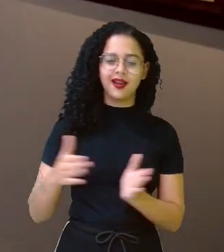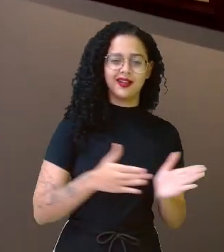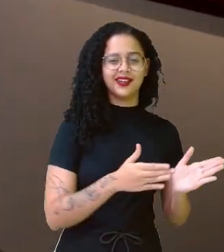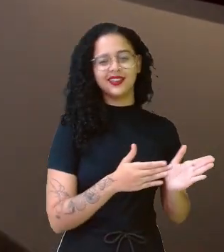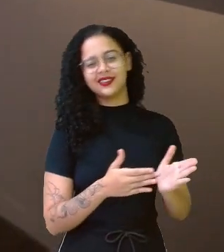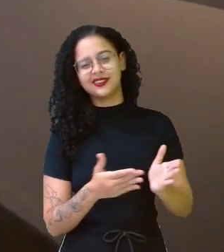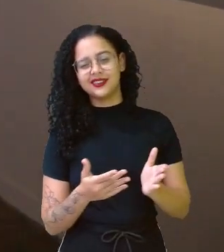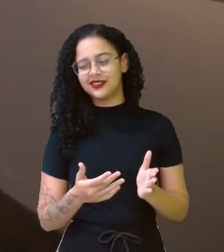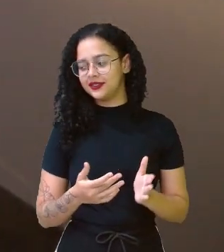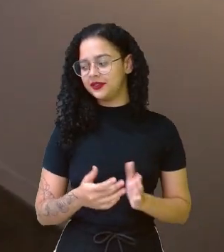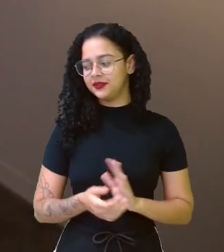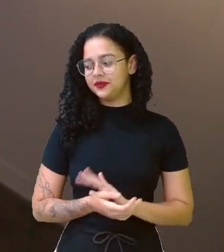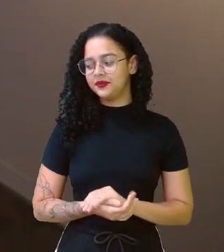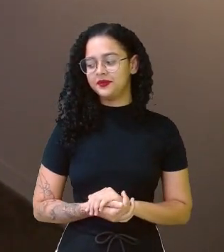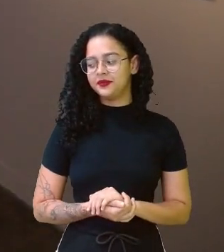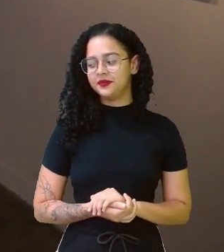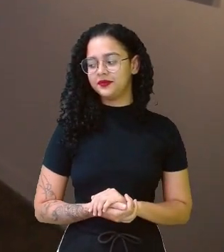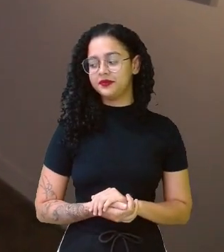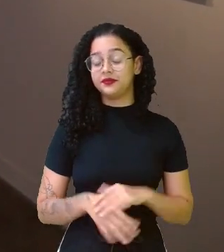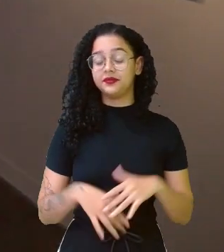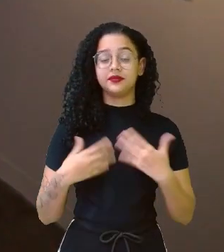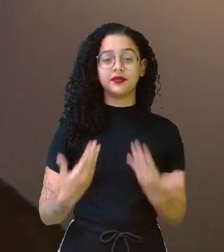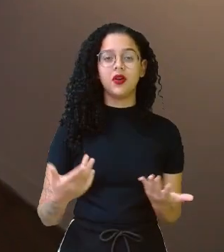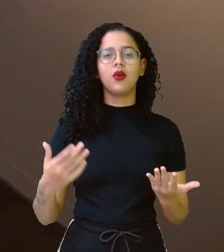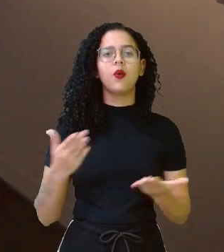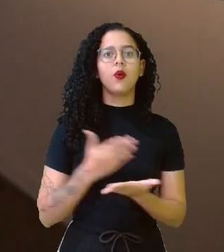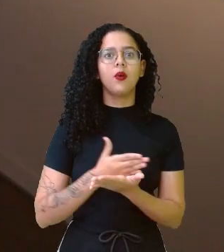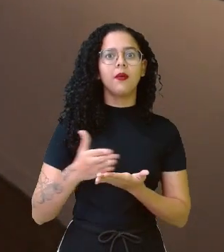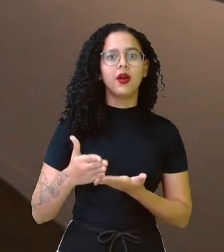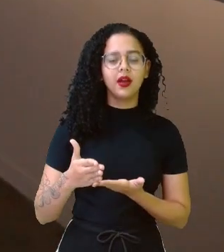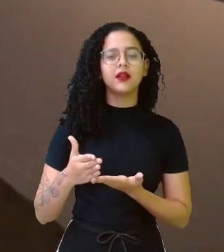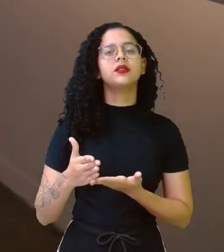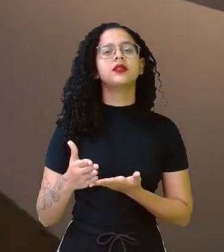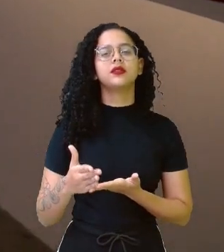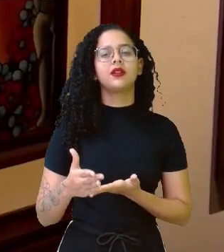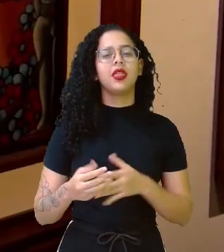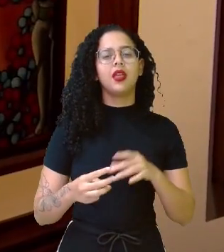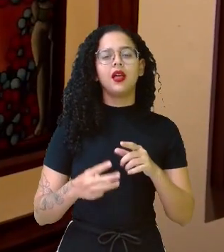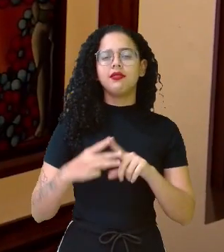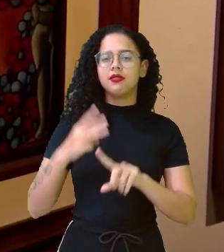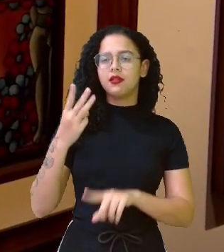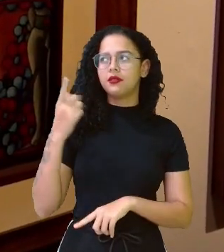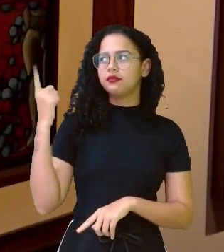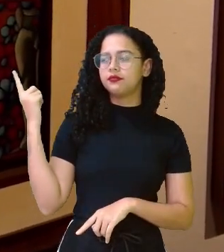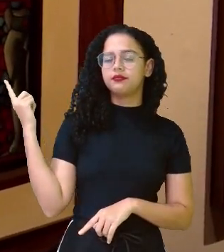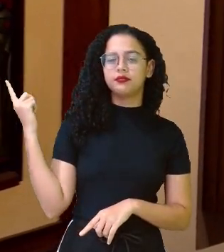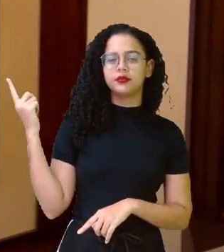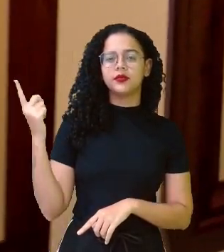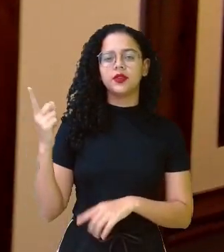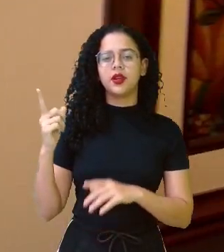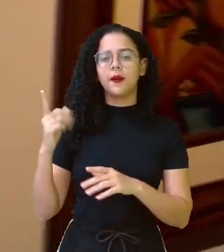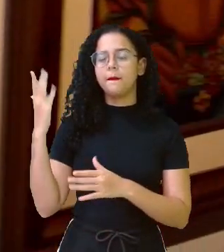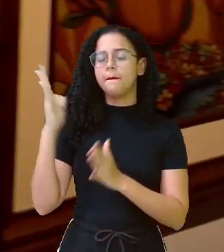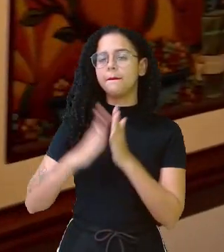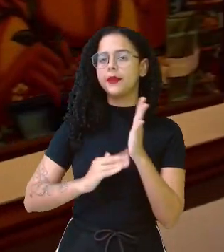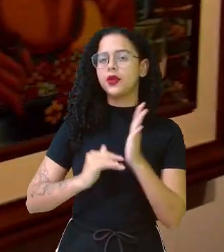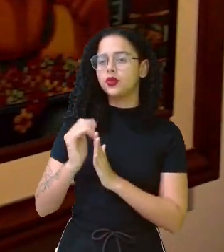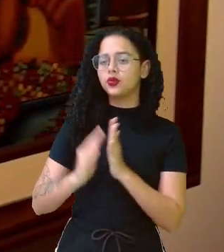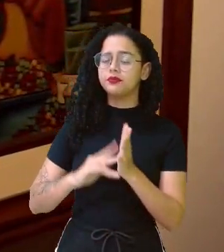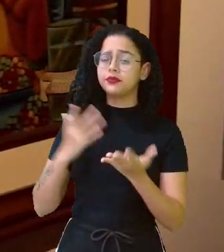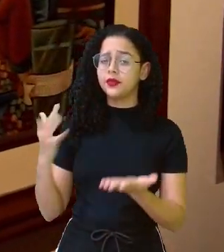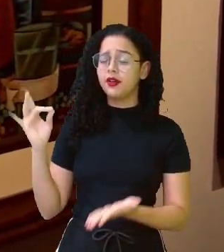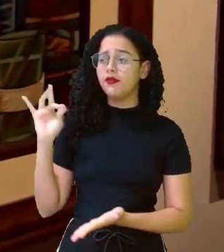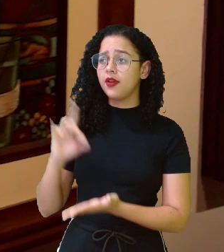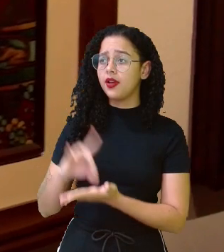nossos artistas? A gente começa nessas três pinturas de Wellington Virgulino. Na verdade, isso